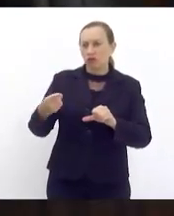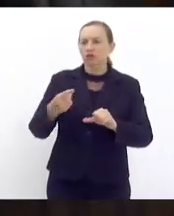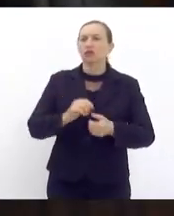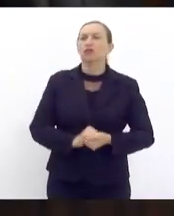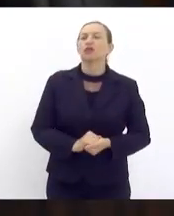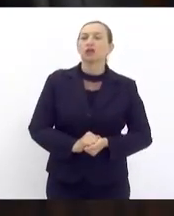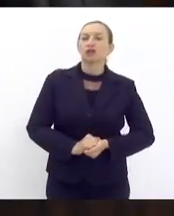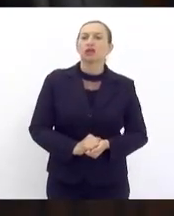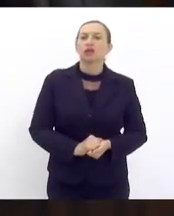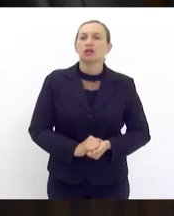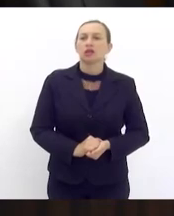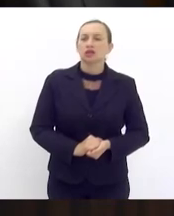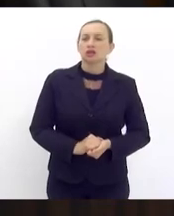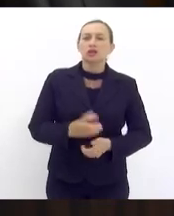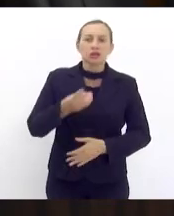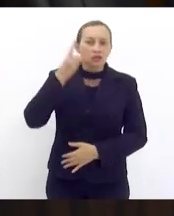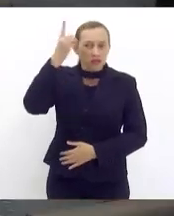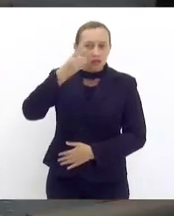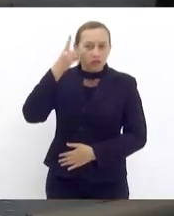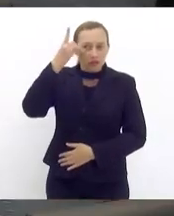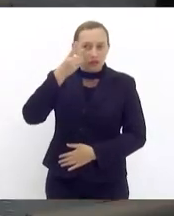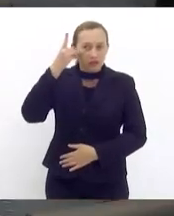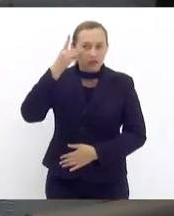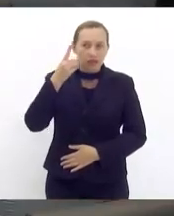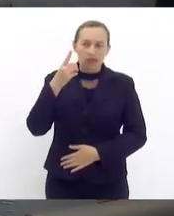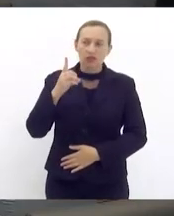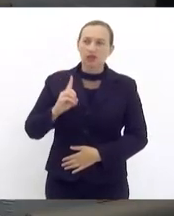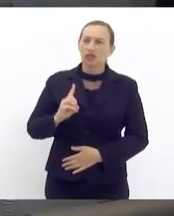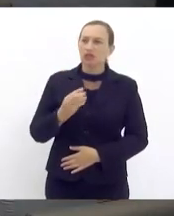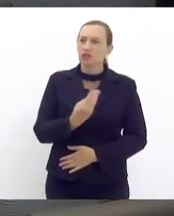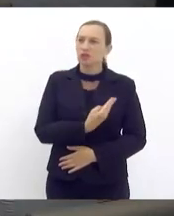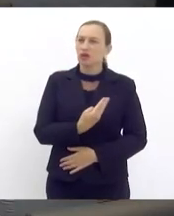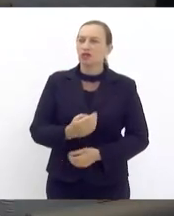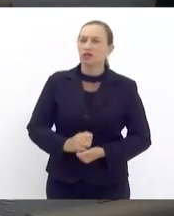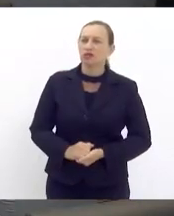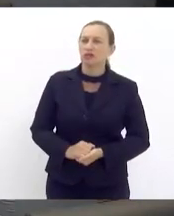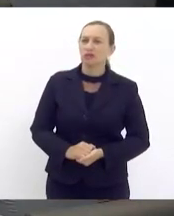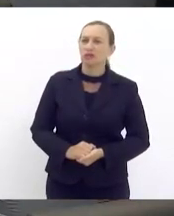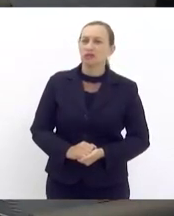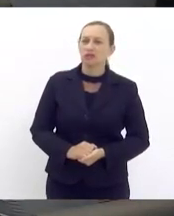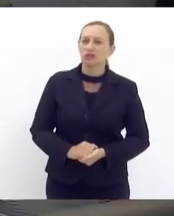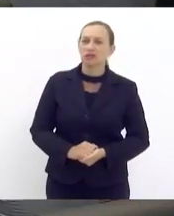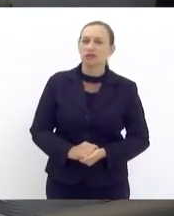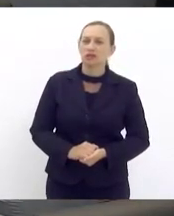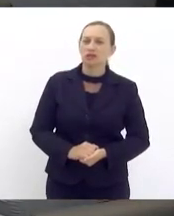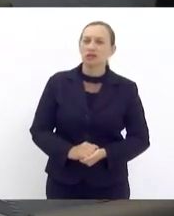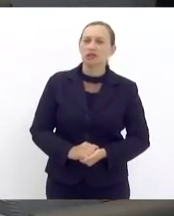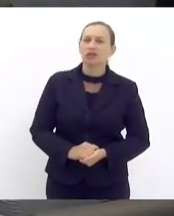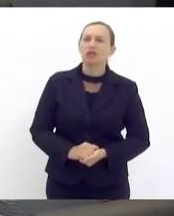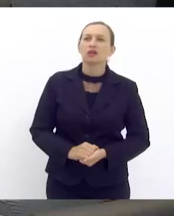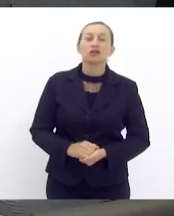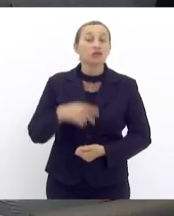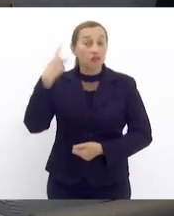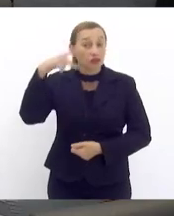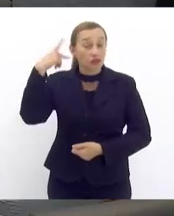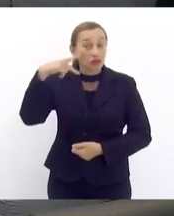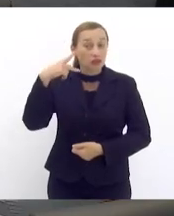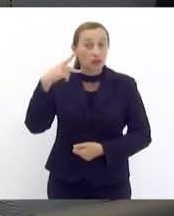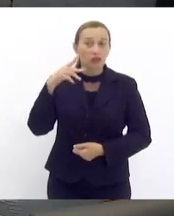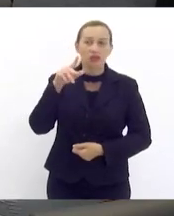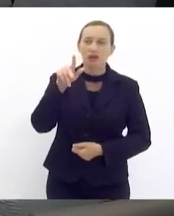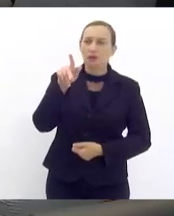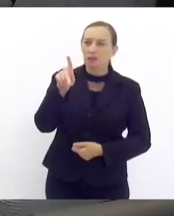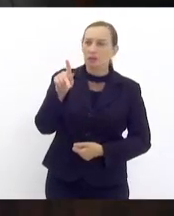também aqui através da nossa deputada Dani Balbi tá com a presença do nosso Vereador aqui de